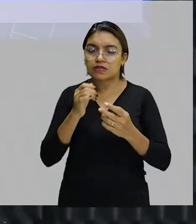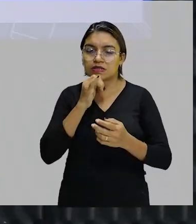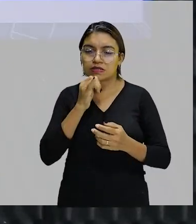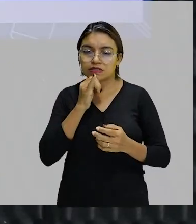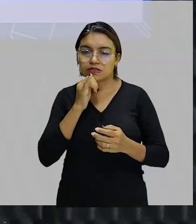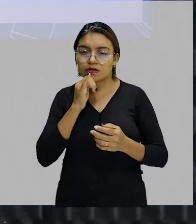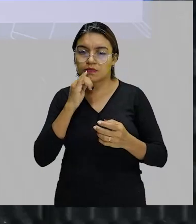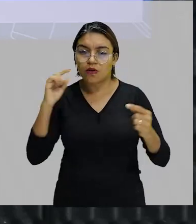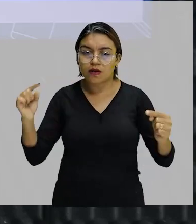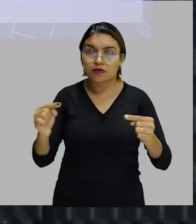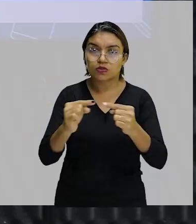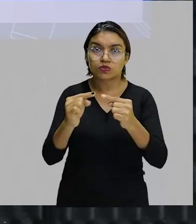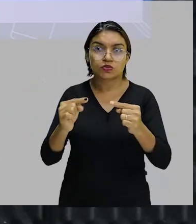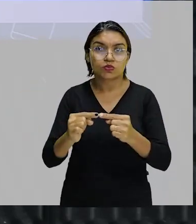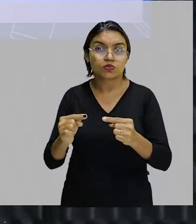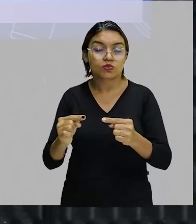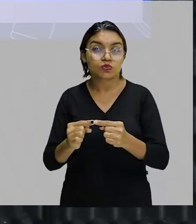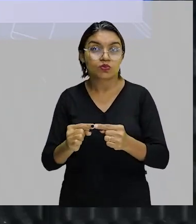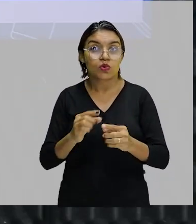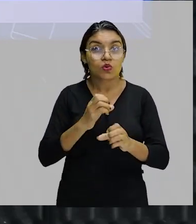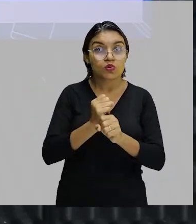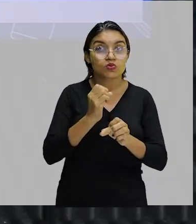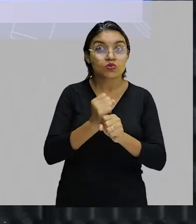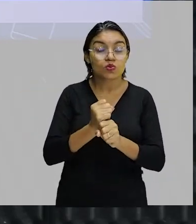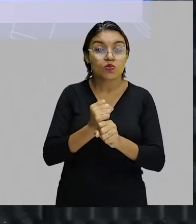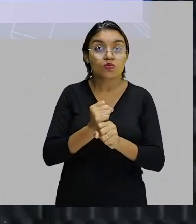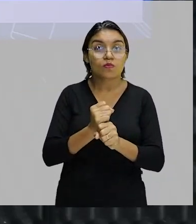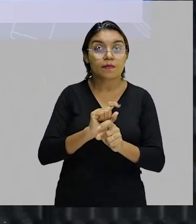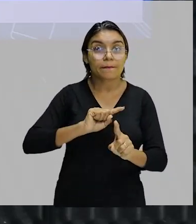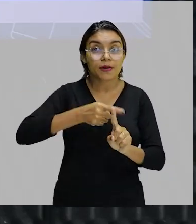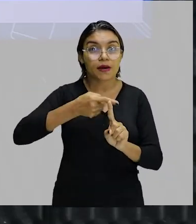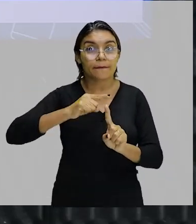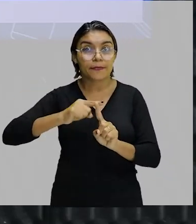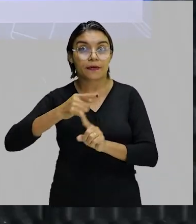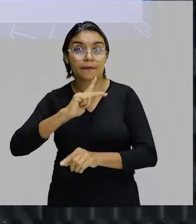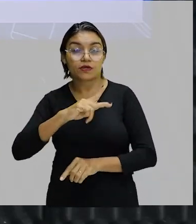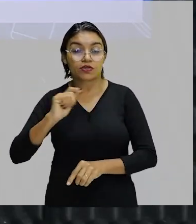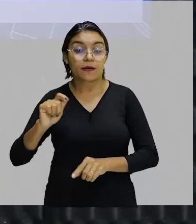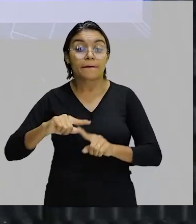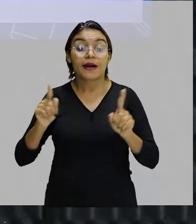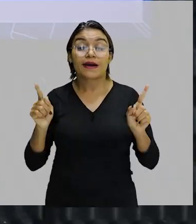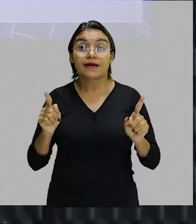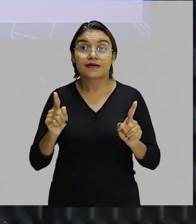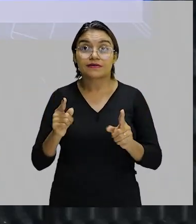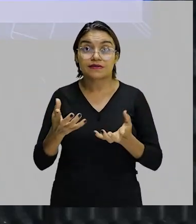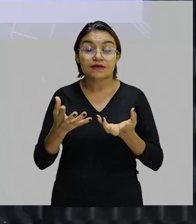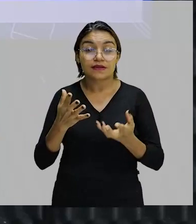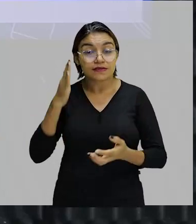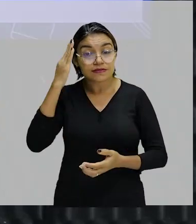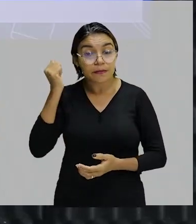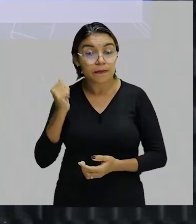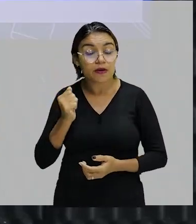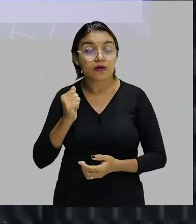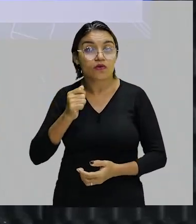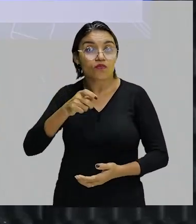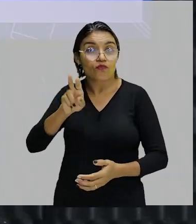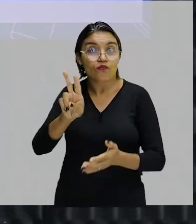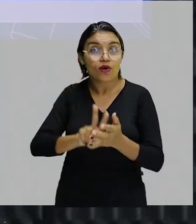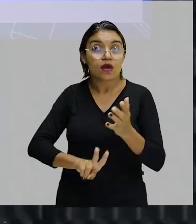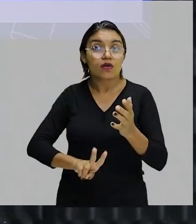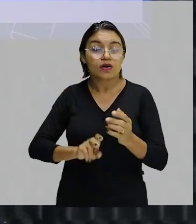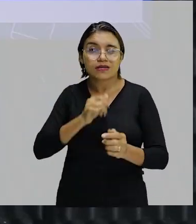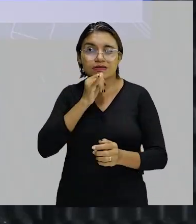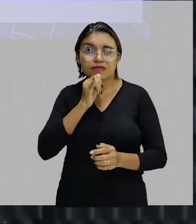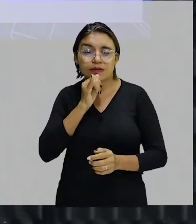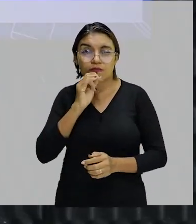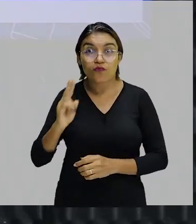de termos da PG, mas, na verdade, o que queria era, né, a questão do valor da entrada, que eu precisava dessas informações